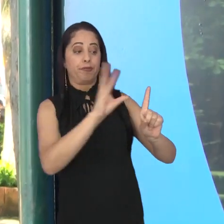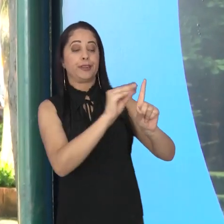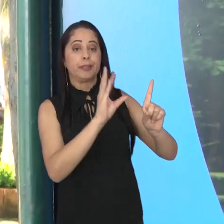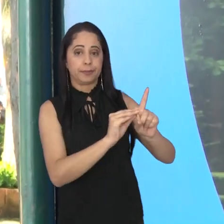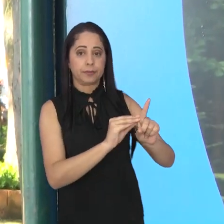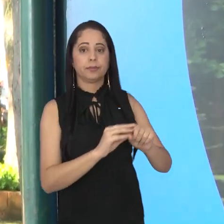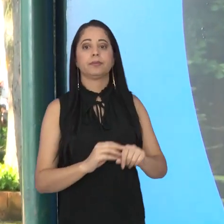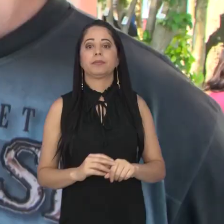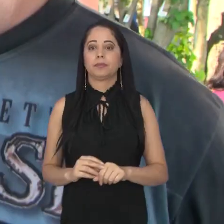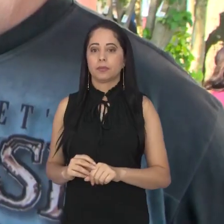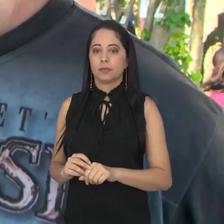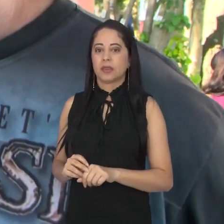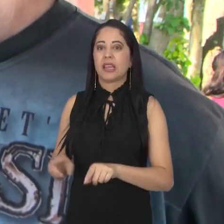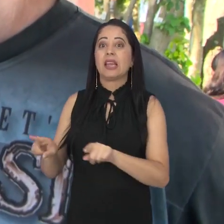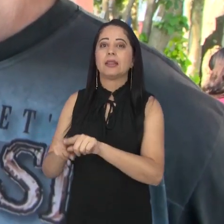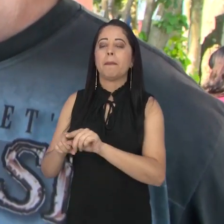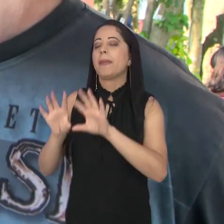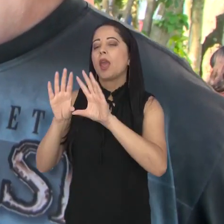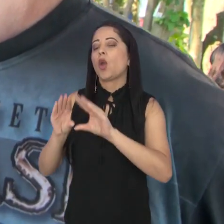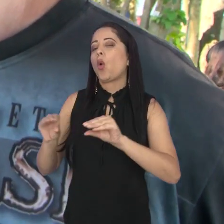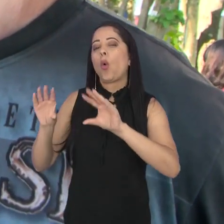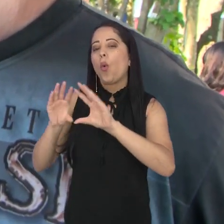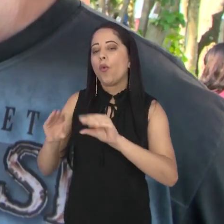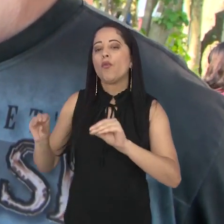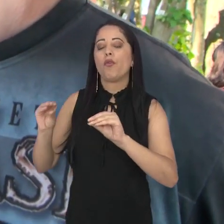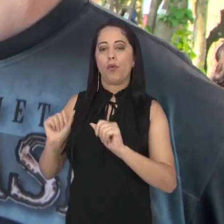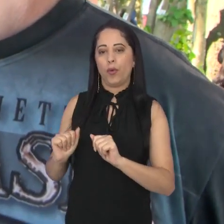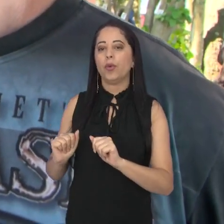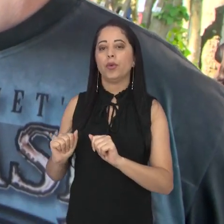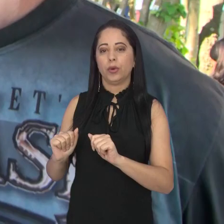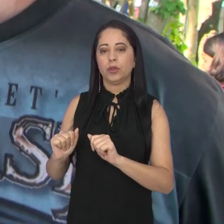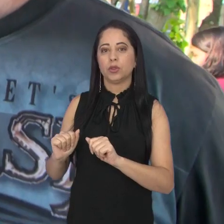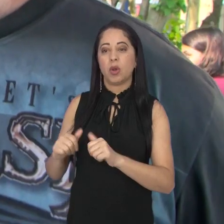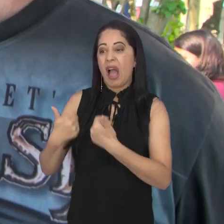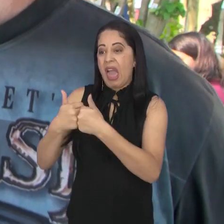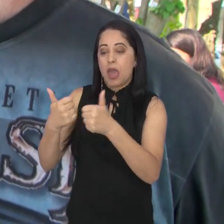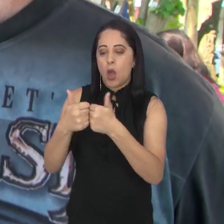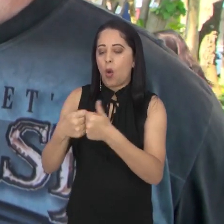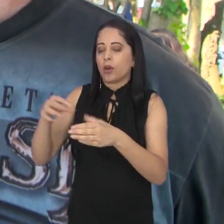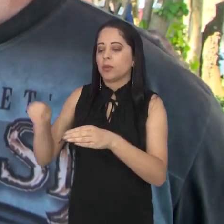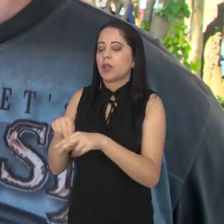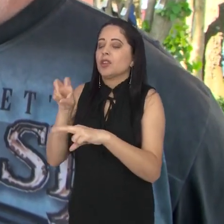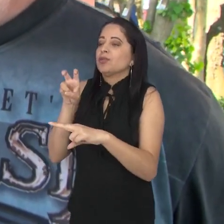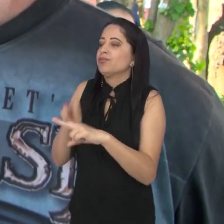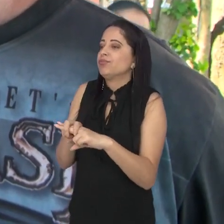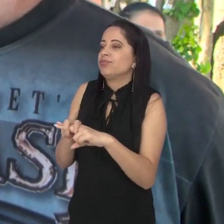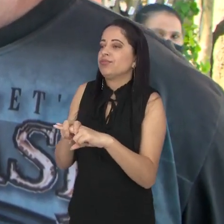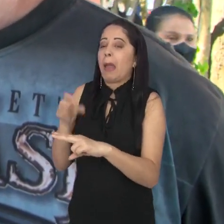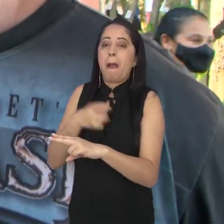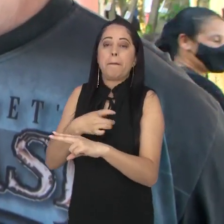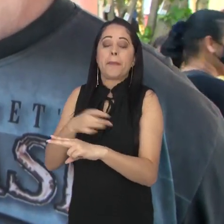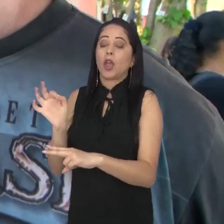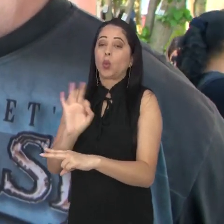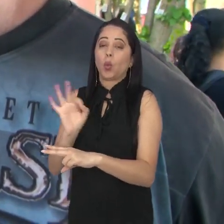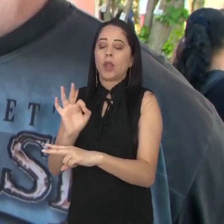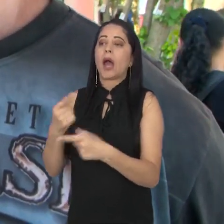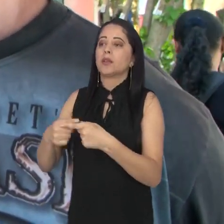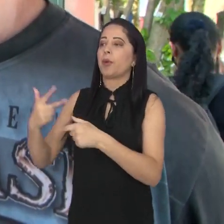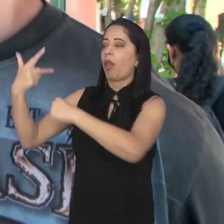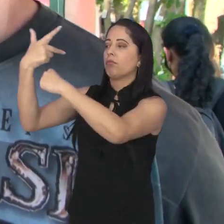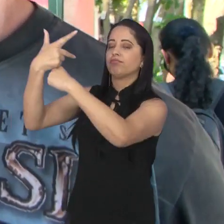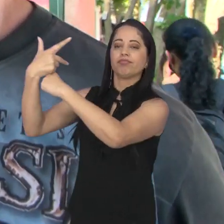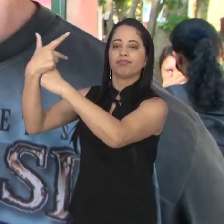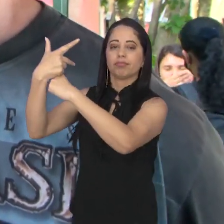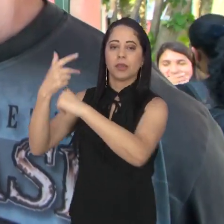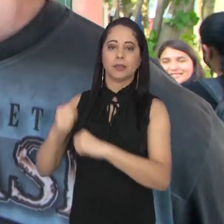muito bom se implantar. Elas trazem o conforto para a pessoa também, entendeu? A pessoa pode andar no ônibus sem medo, porque a pessoa vai estar